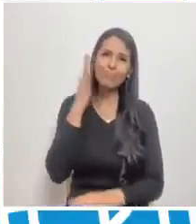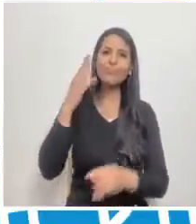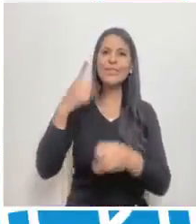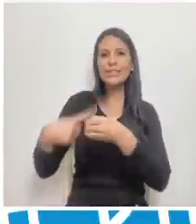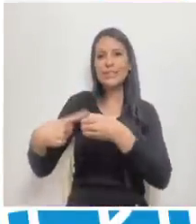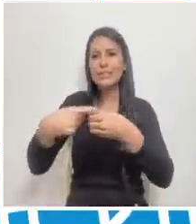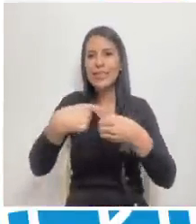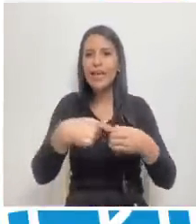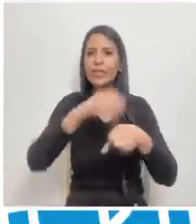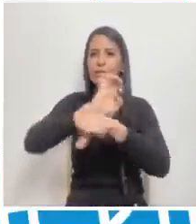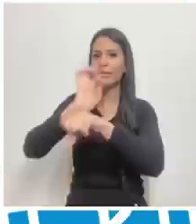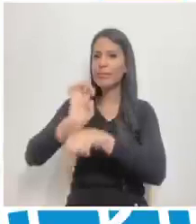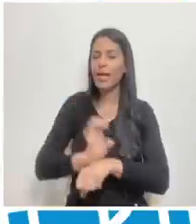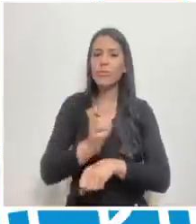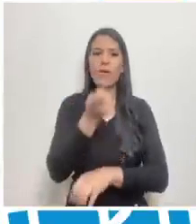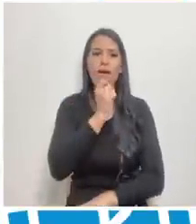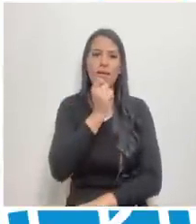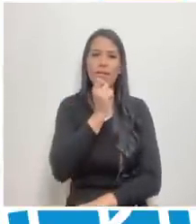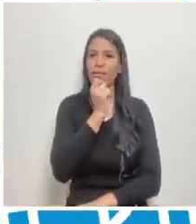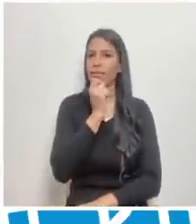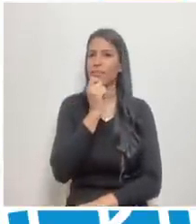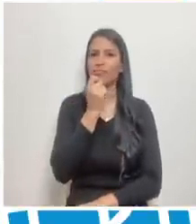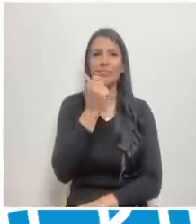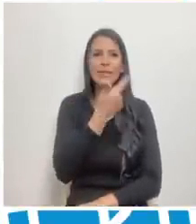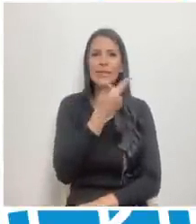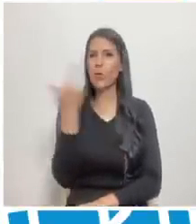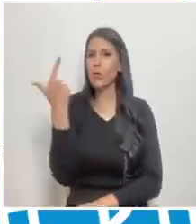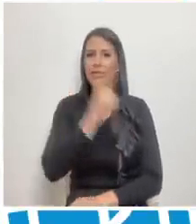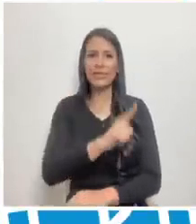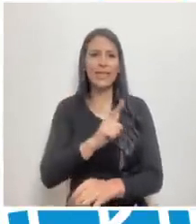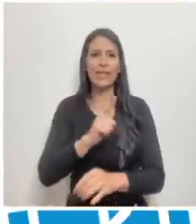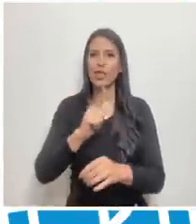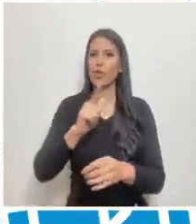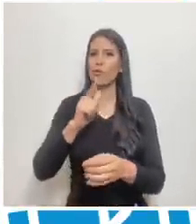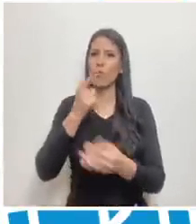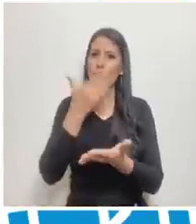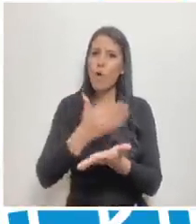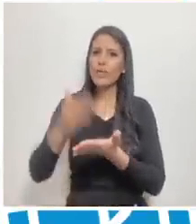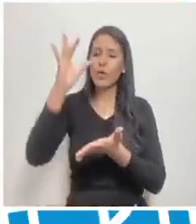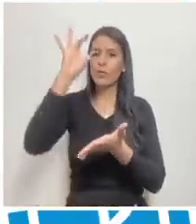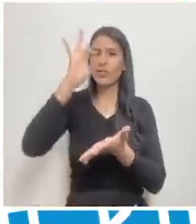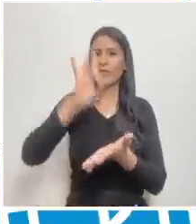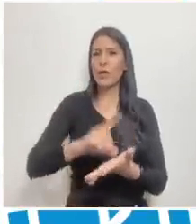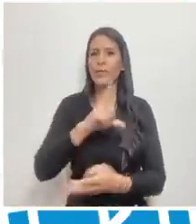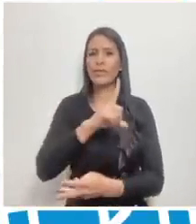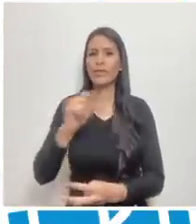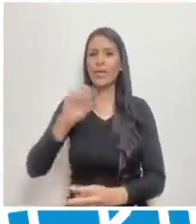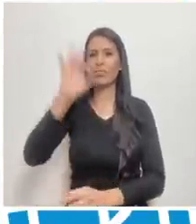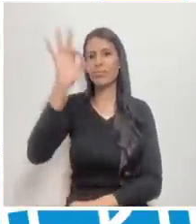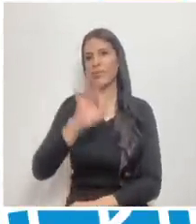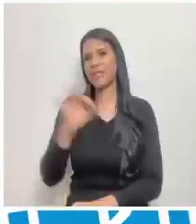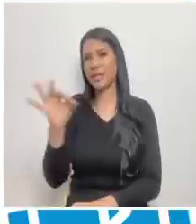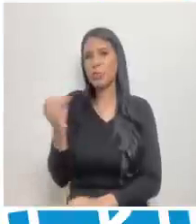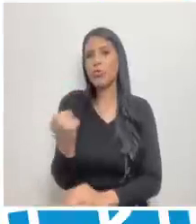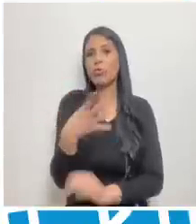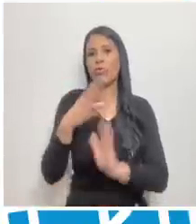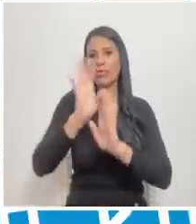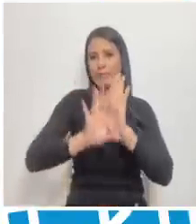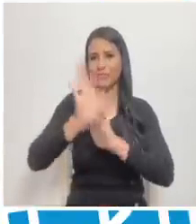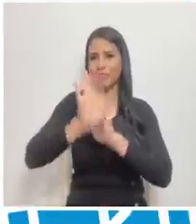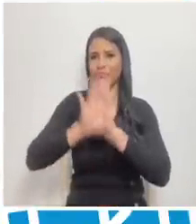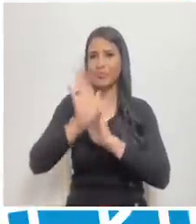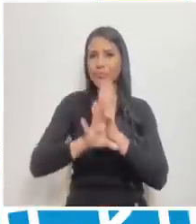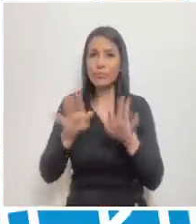ainda 100% o novo currículo. Então, não dá para ser diferente. Essas avaliações, se forem acontecer, como já